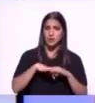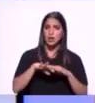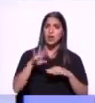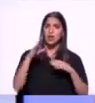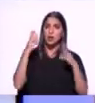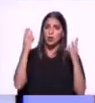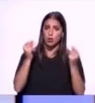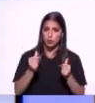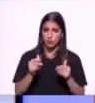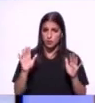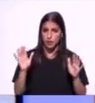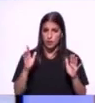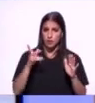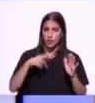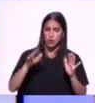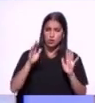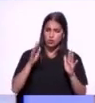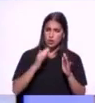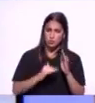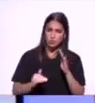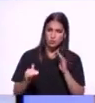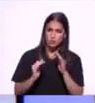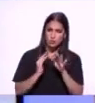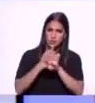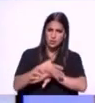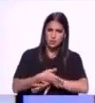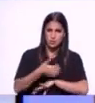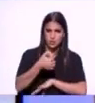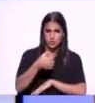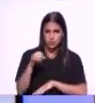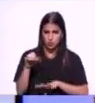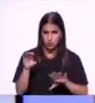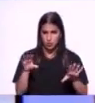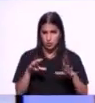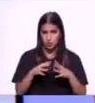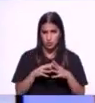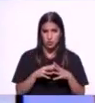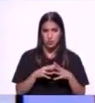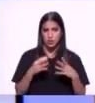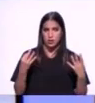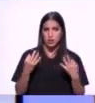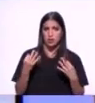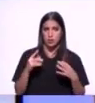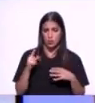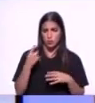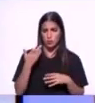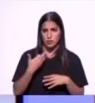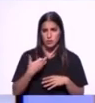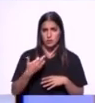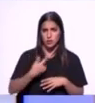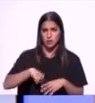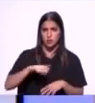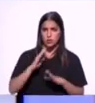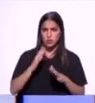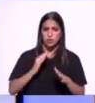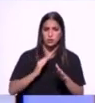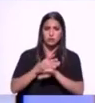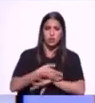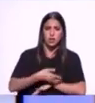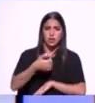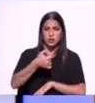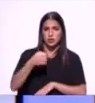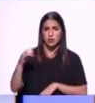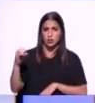E já passamos os 50, estamos a fazer a contabilidade desde que fomos campeões. Em menos de uma semana, já passaram 50 jogadores que nos